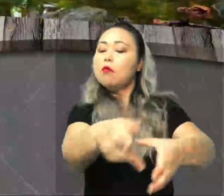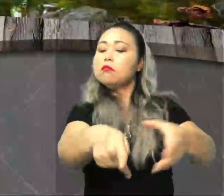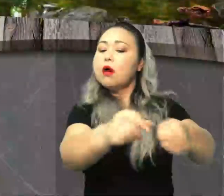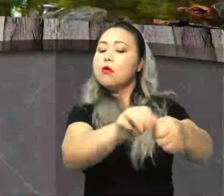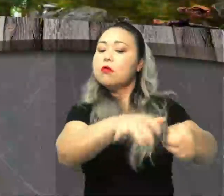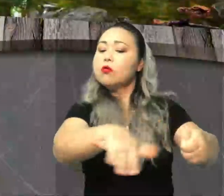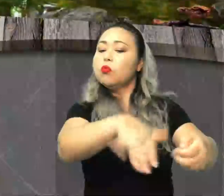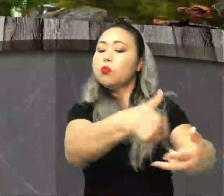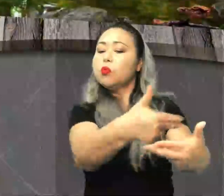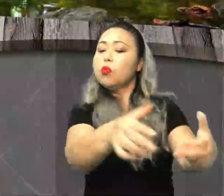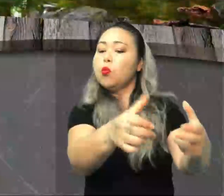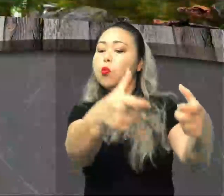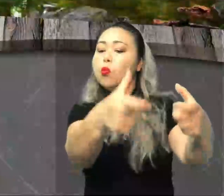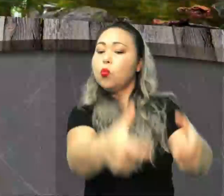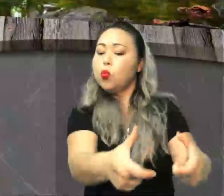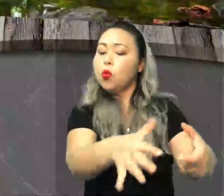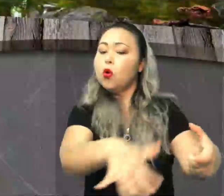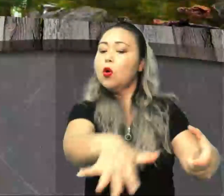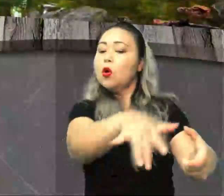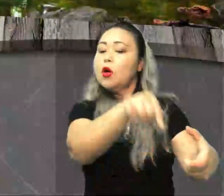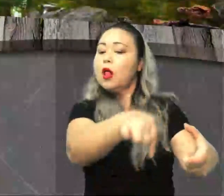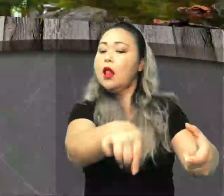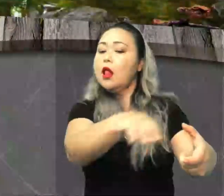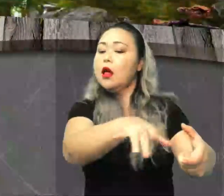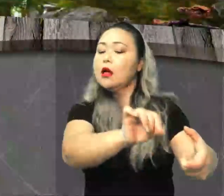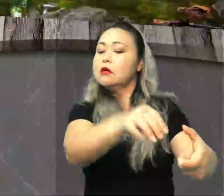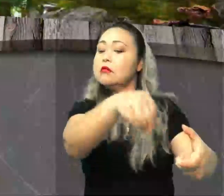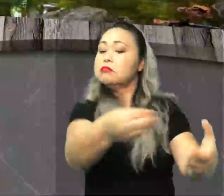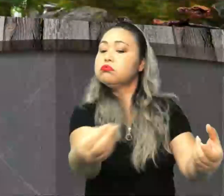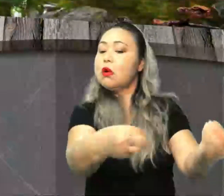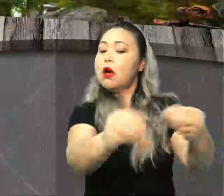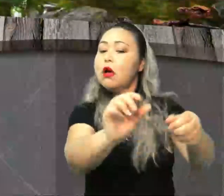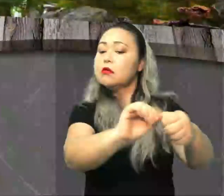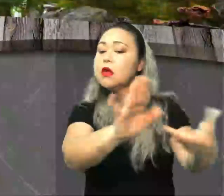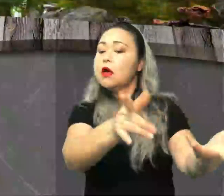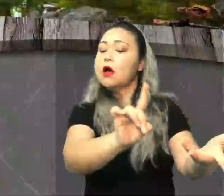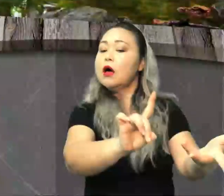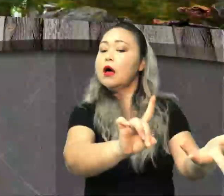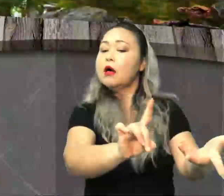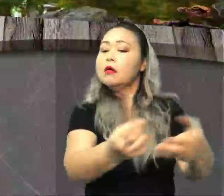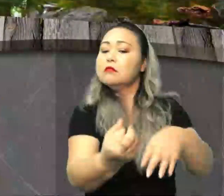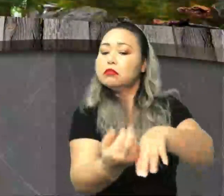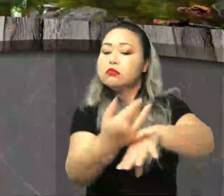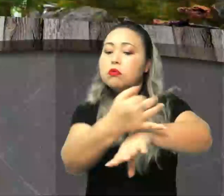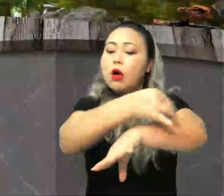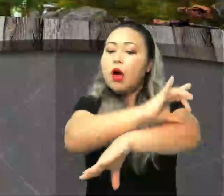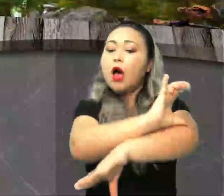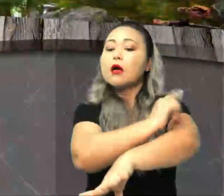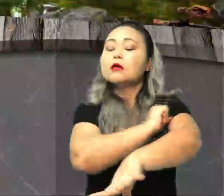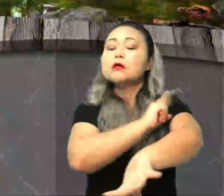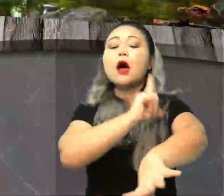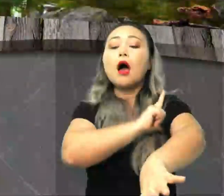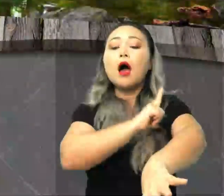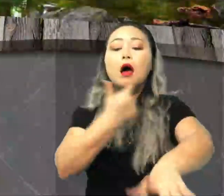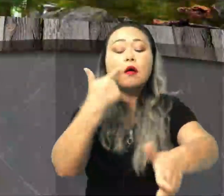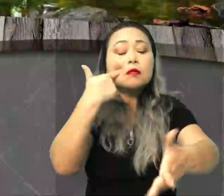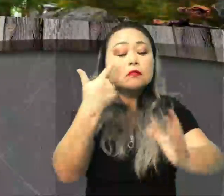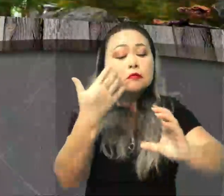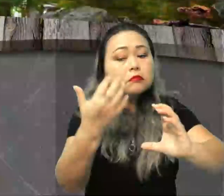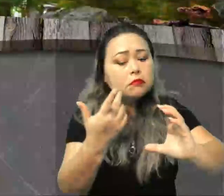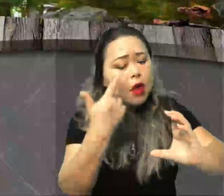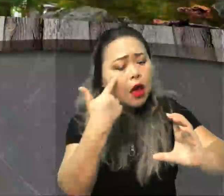de determinado local ou das populações que compõem aquele ecossistema, a gente precisa